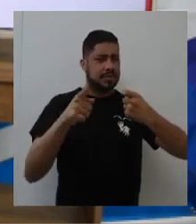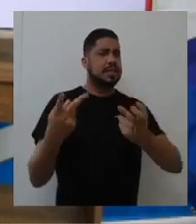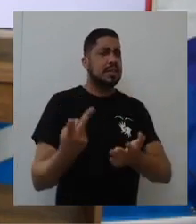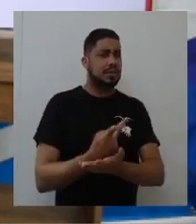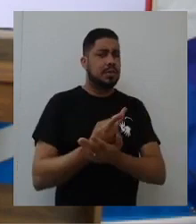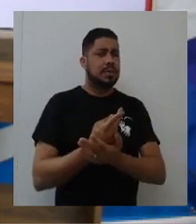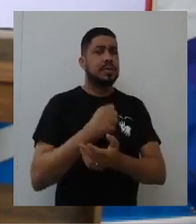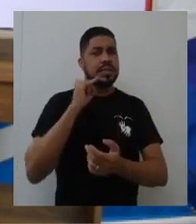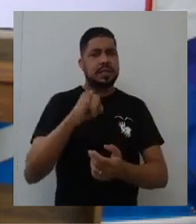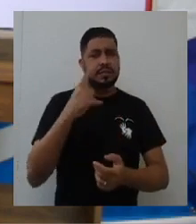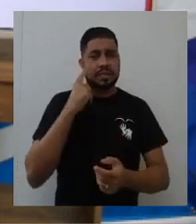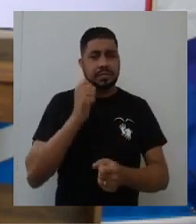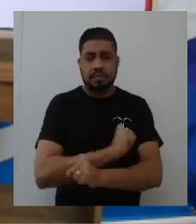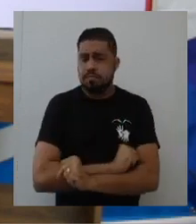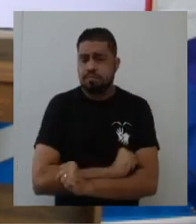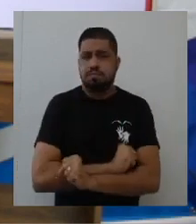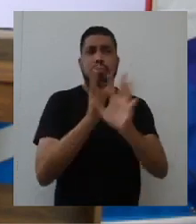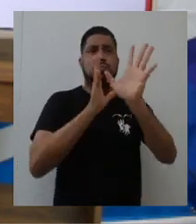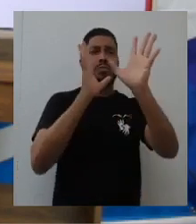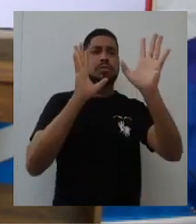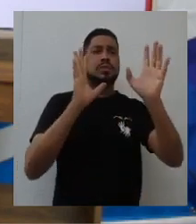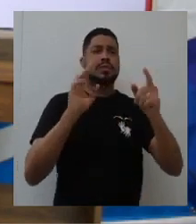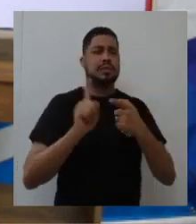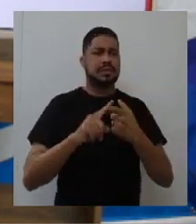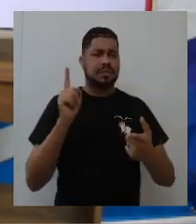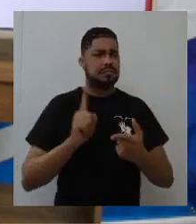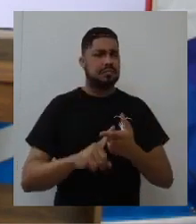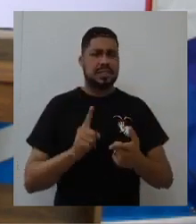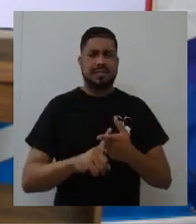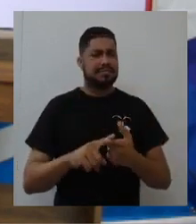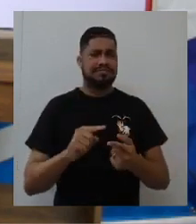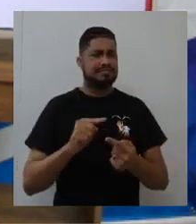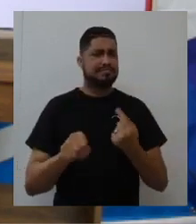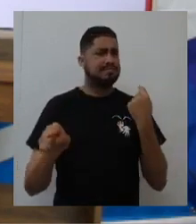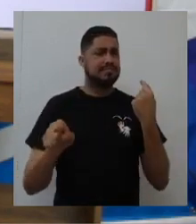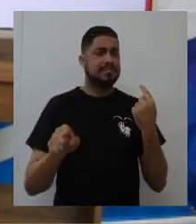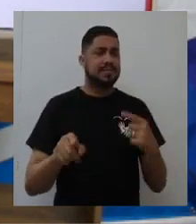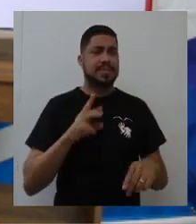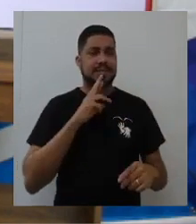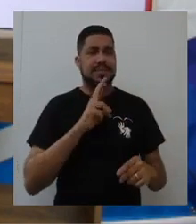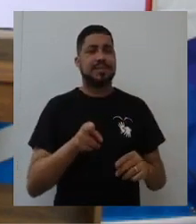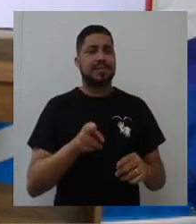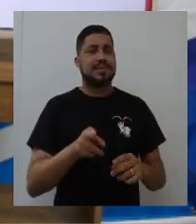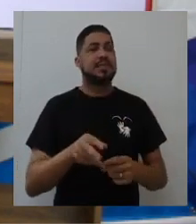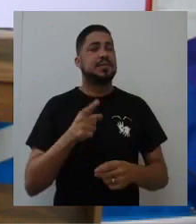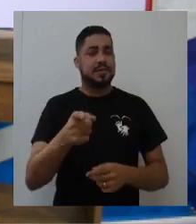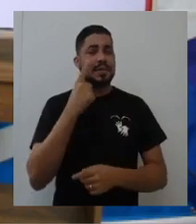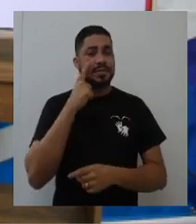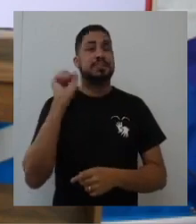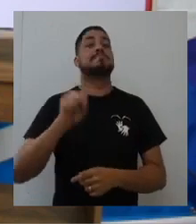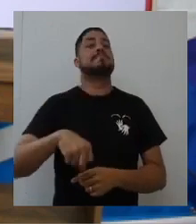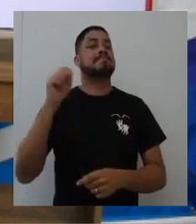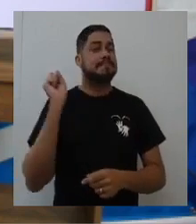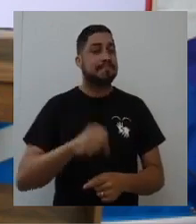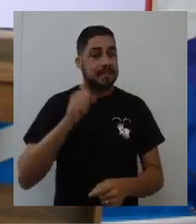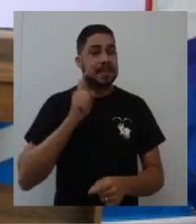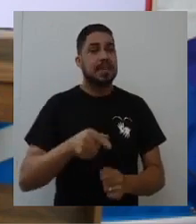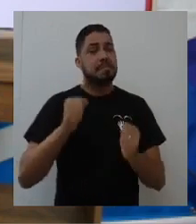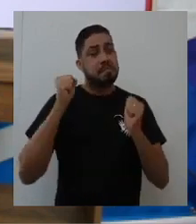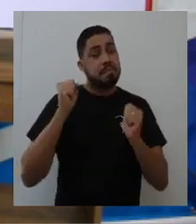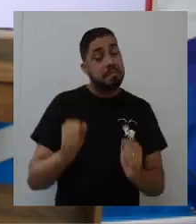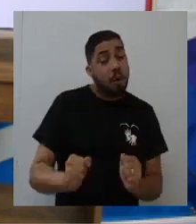Se você disse que viu uma explosão, também não está correta a resposta. Você viu sim aquilo que pode